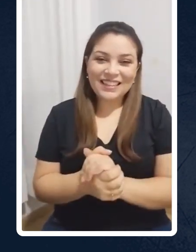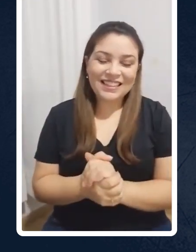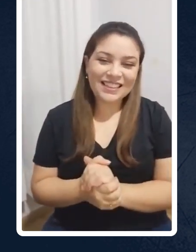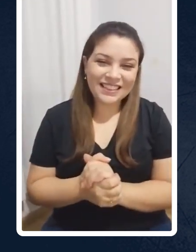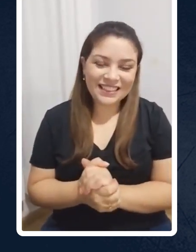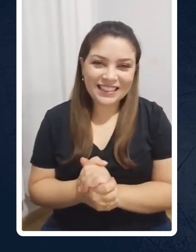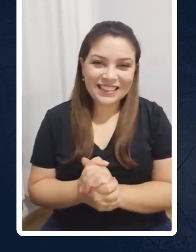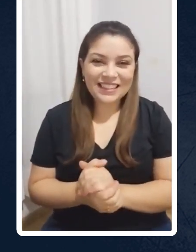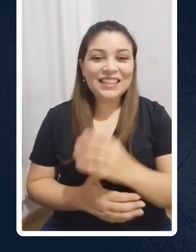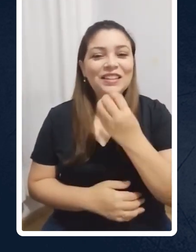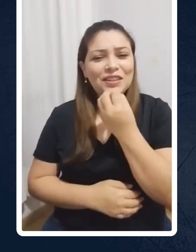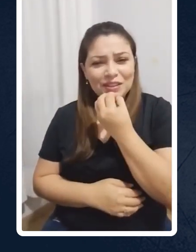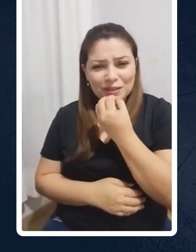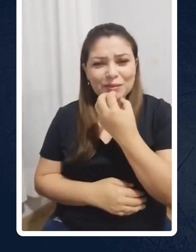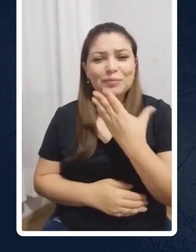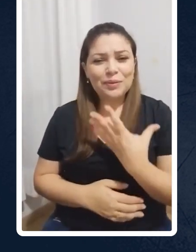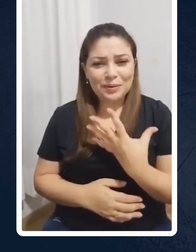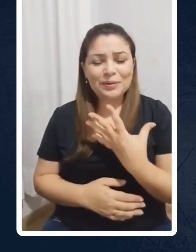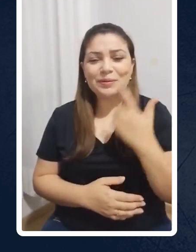Que bom, gente.